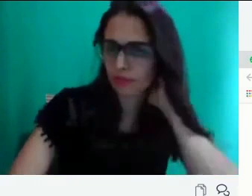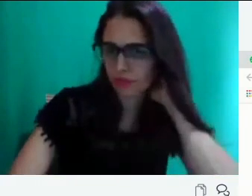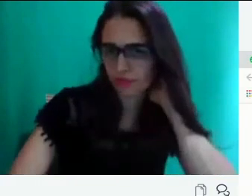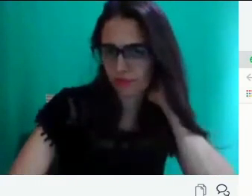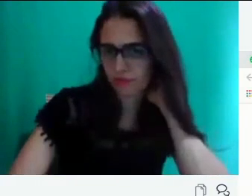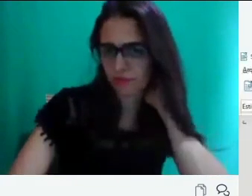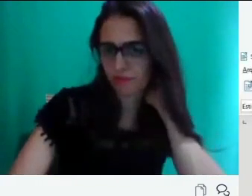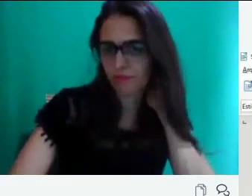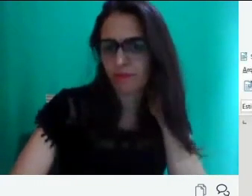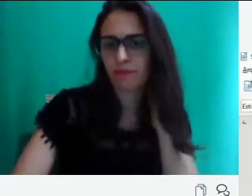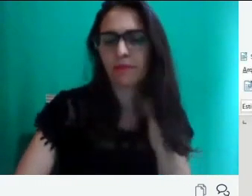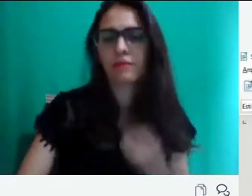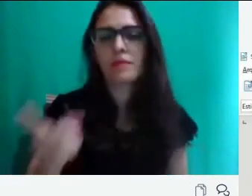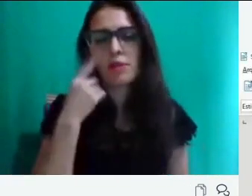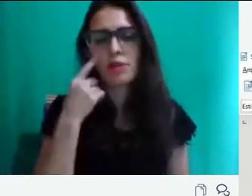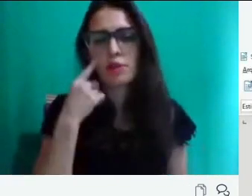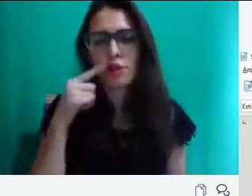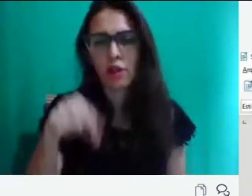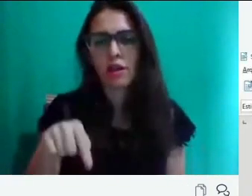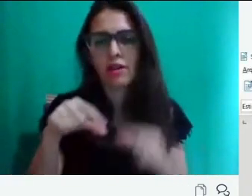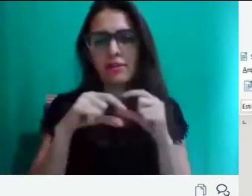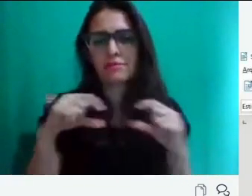e o número da semente utilizada.